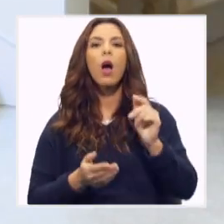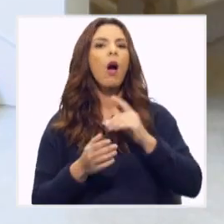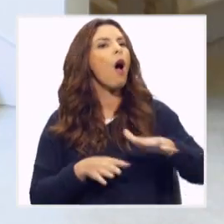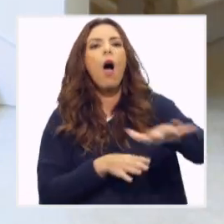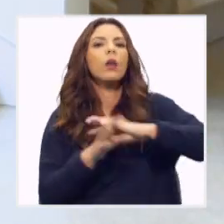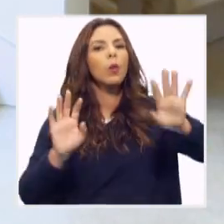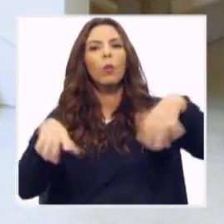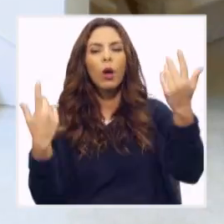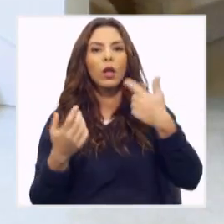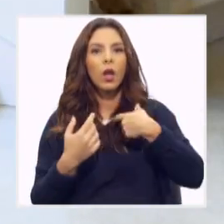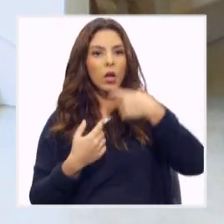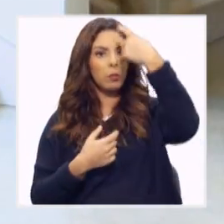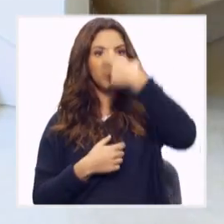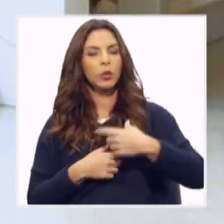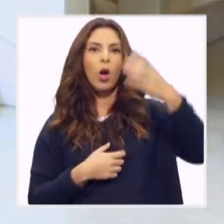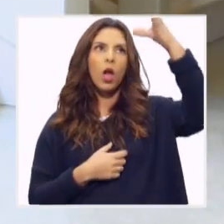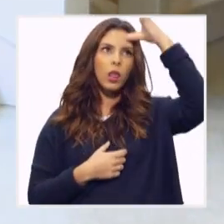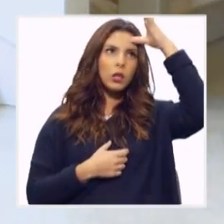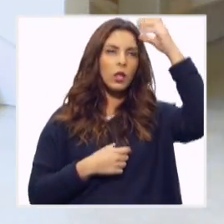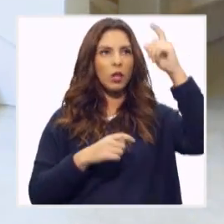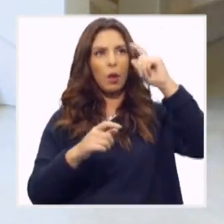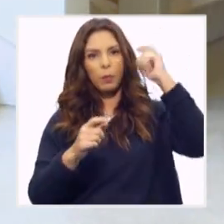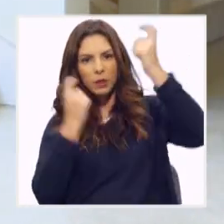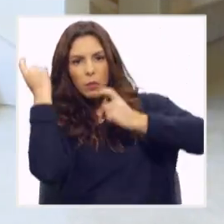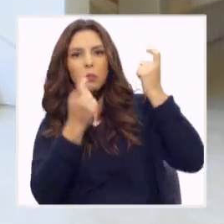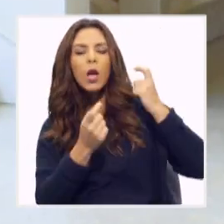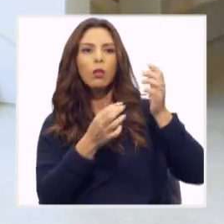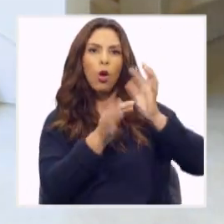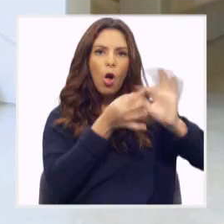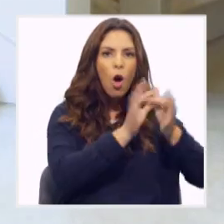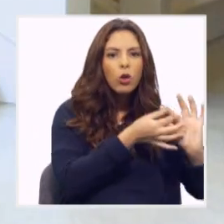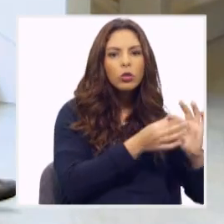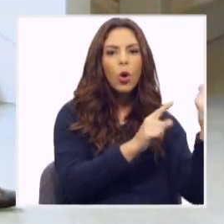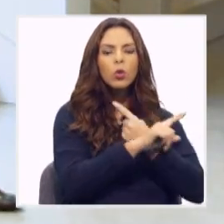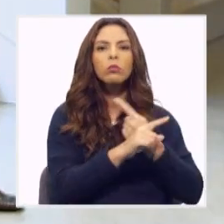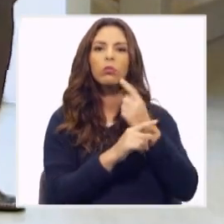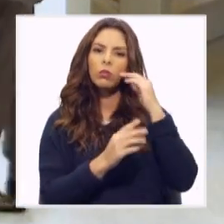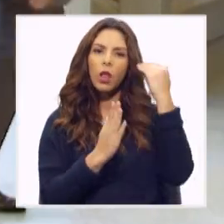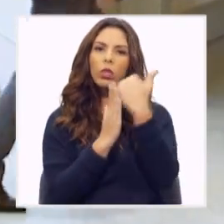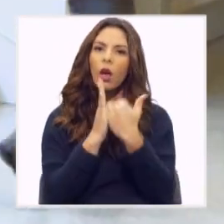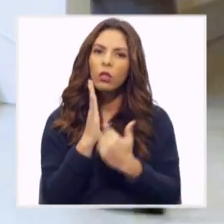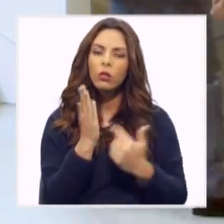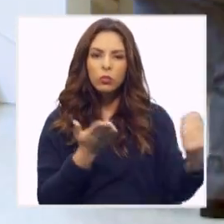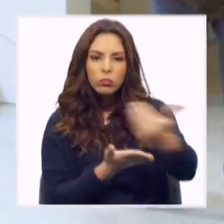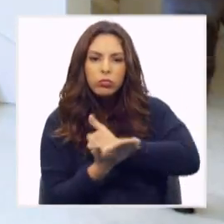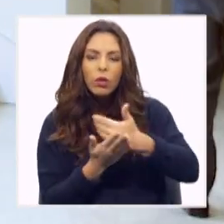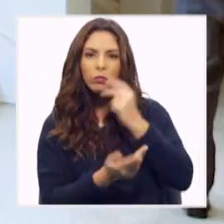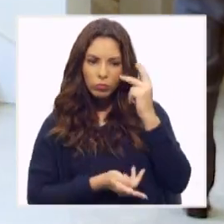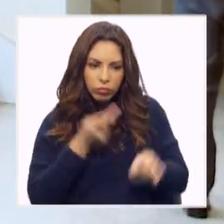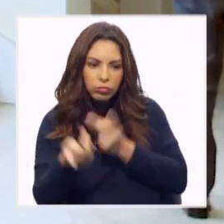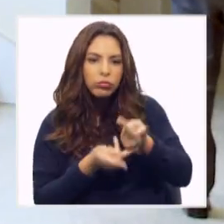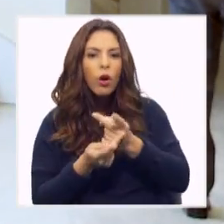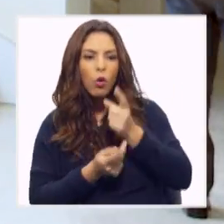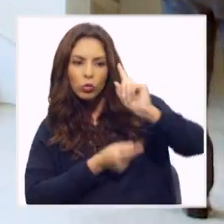áreas onde nós aplicamos inteligência humana, é, em princípio, possível aplicar inteligência artificial. Análise de dados, portanto, tudo o que seja analisar dados e